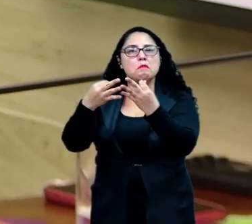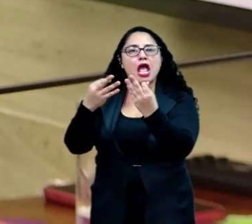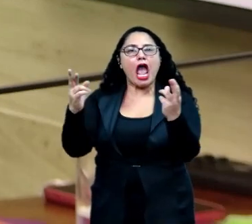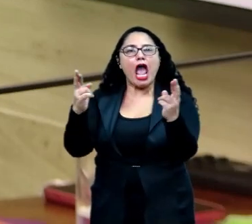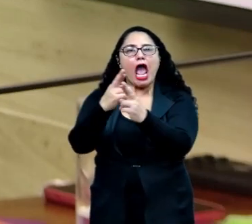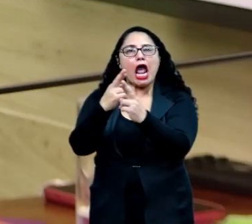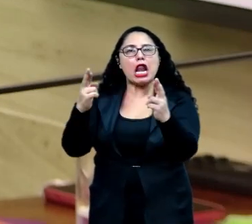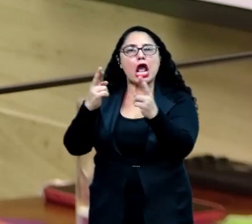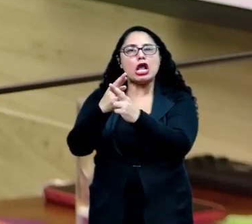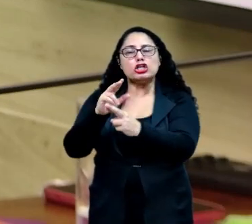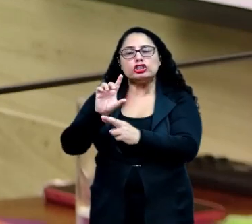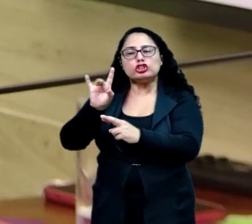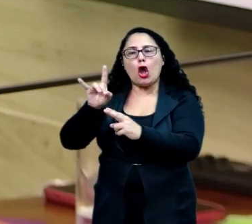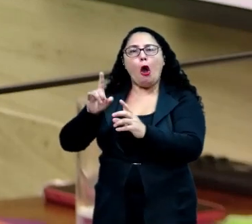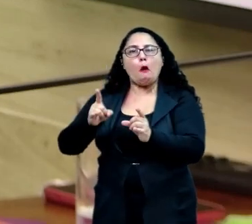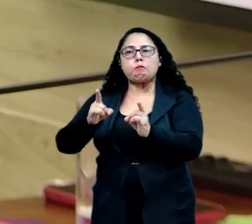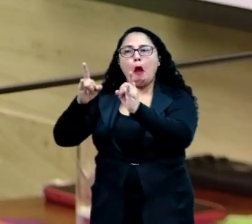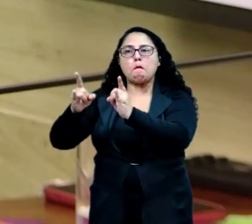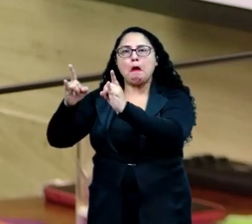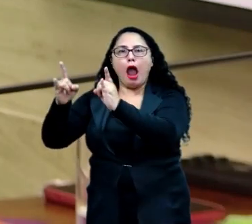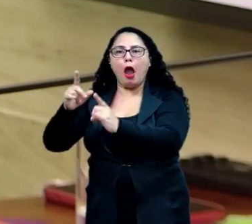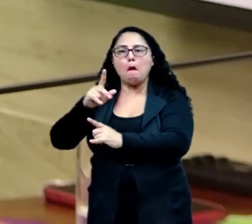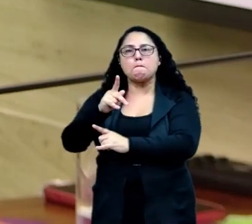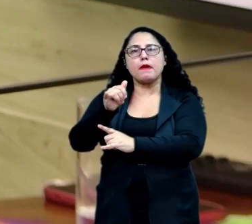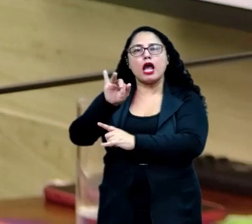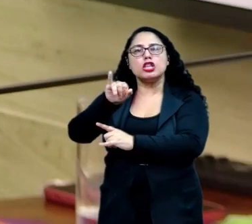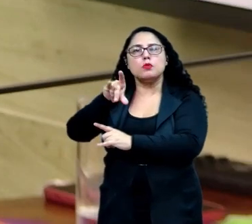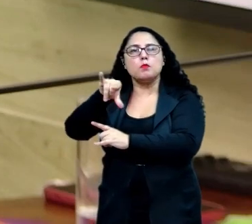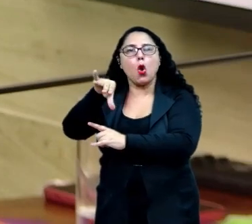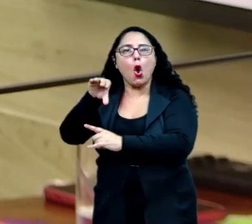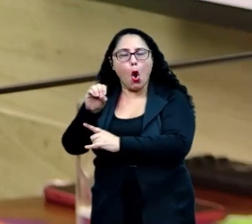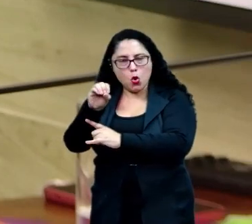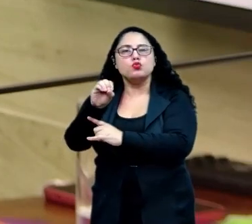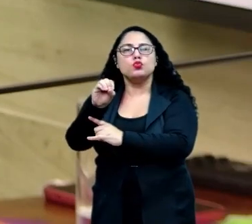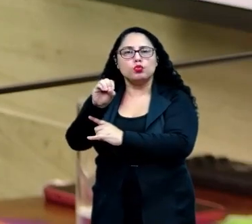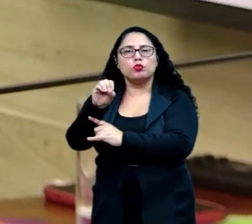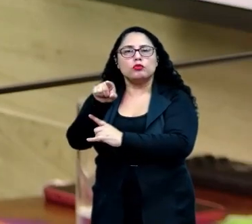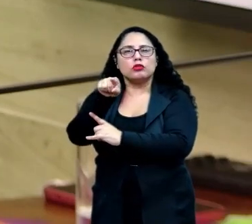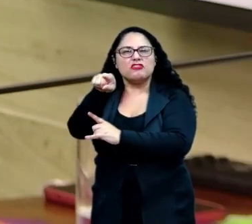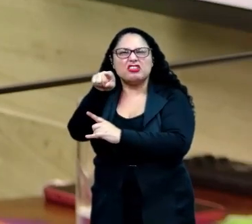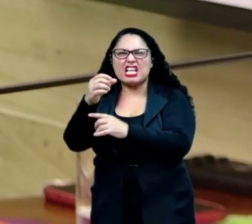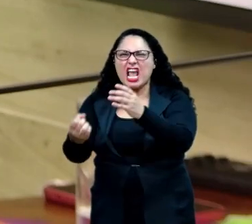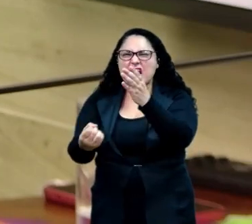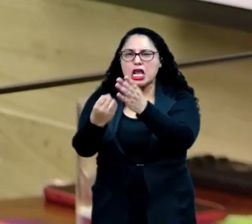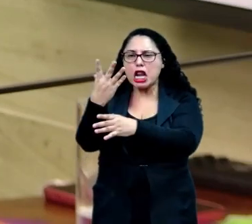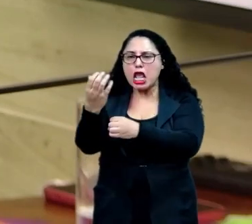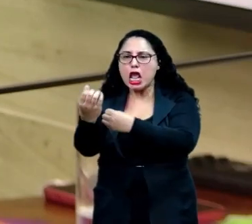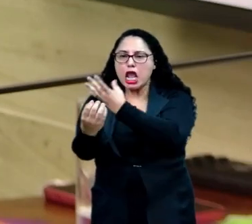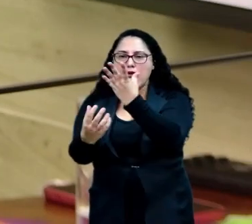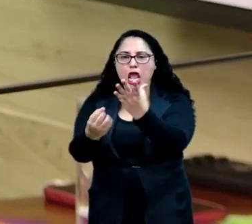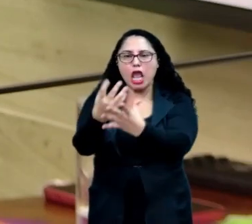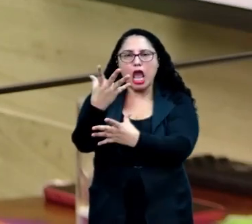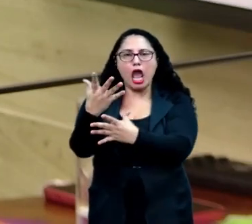relações patrimoniais, é o patrimônio, é o que você constitui